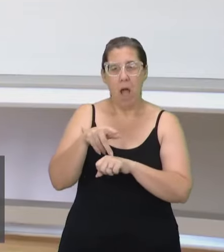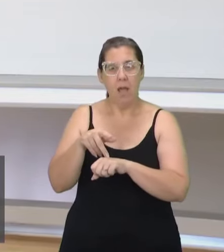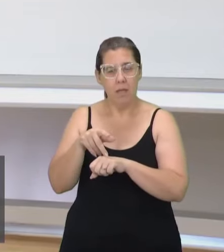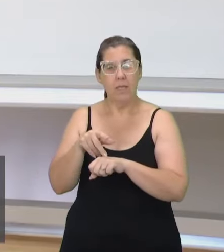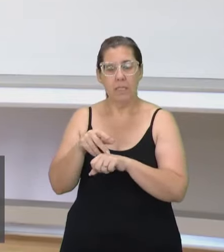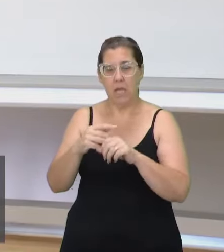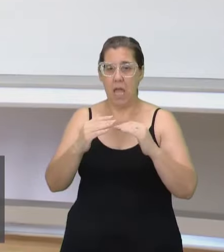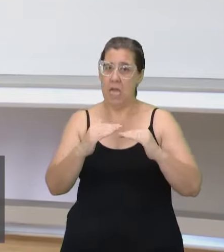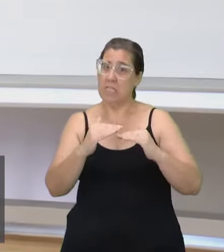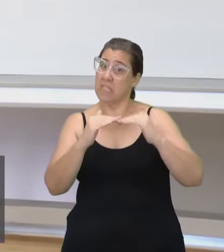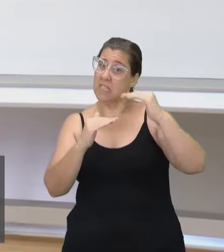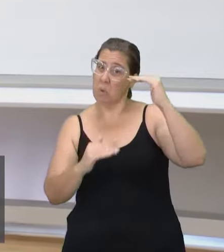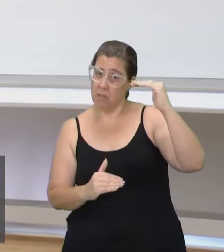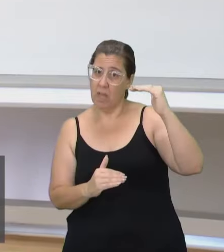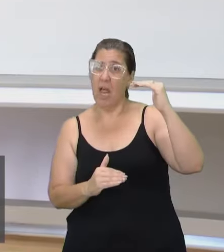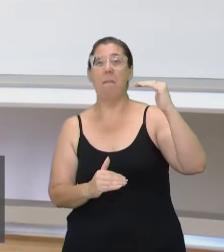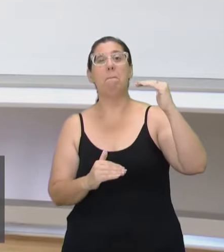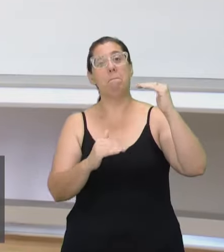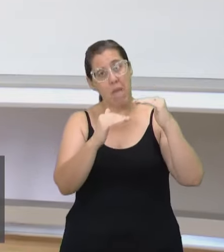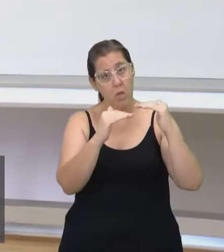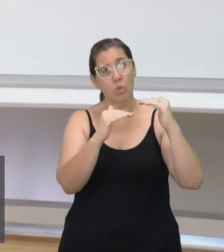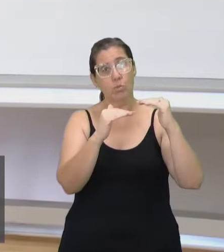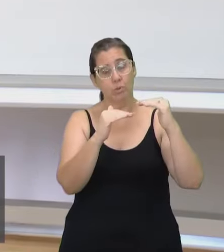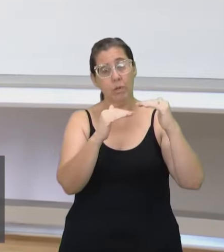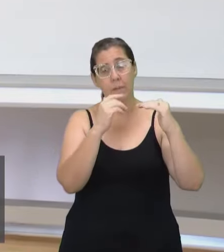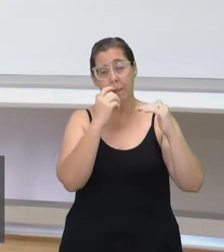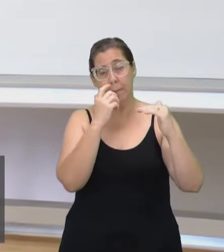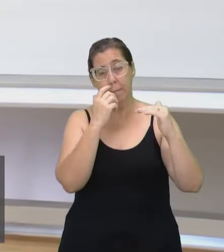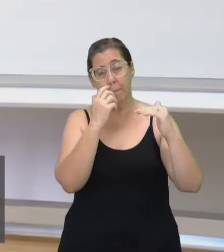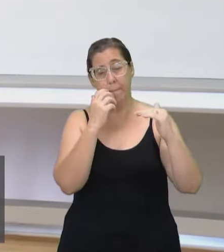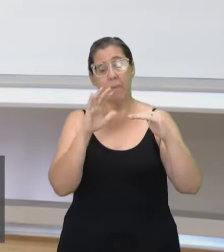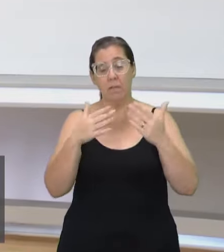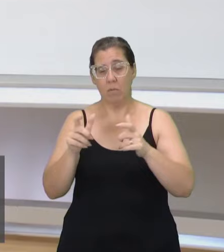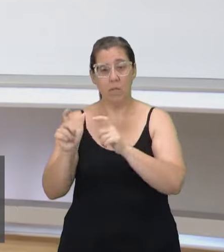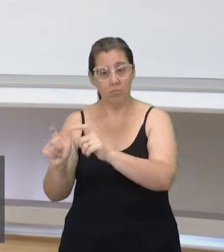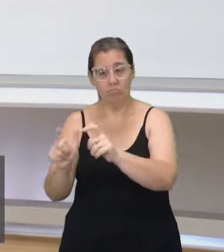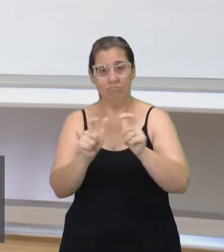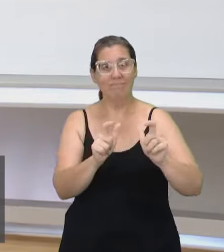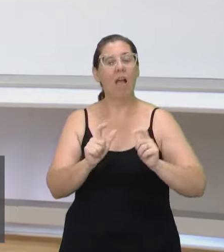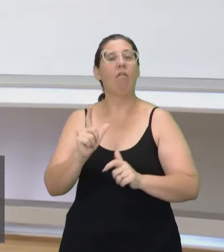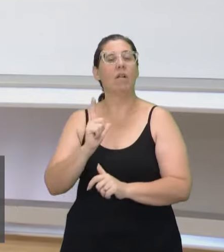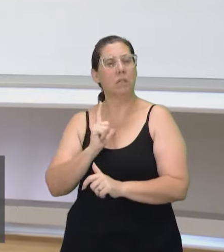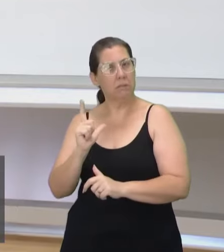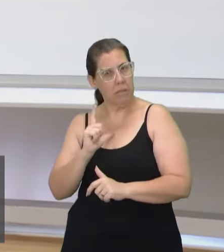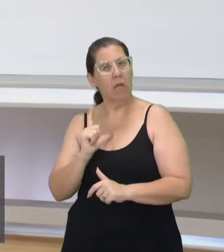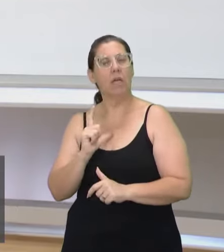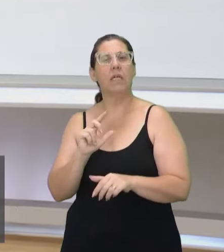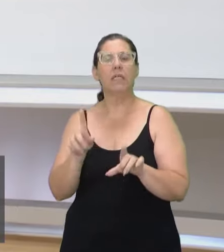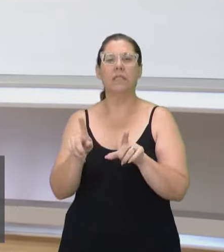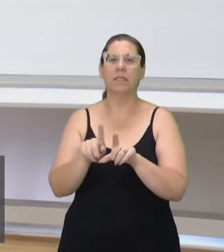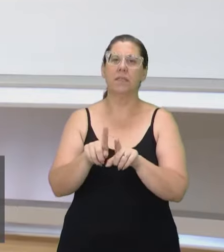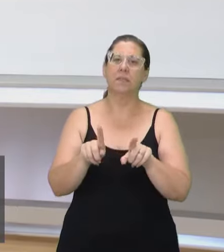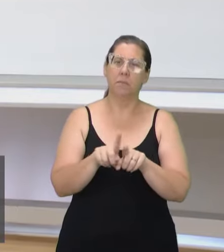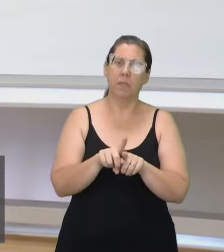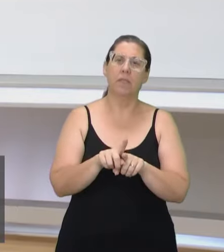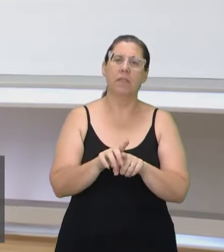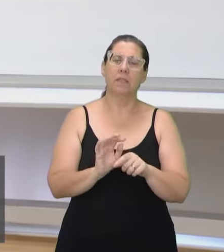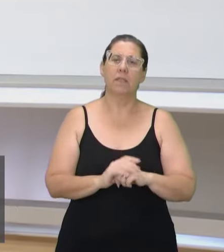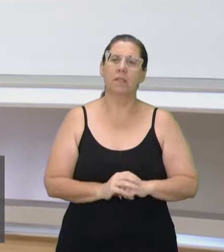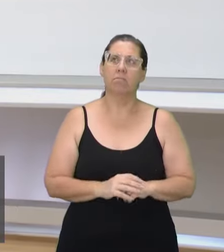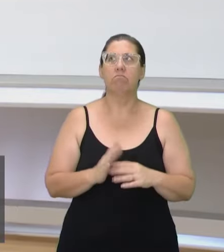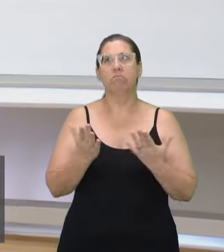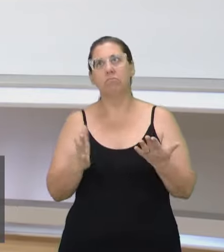a desigualdade social ela é menor, então nesses lugares a gente tem também talvez